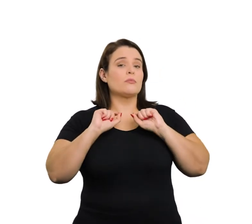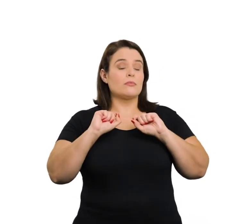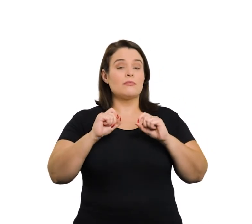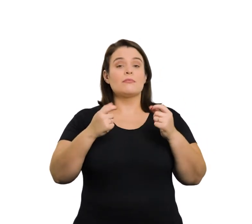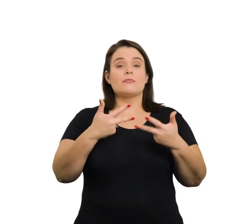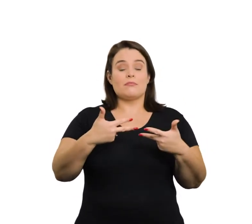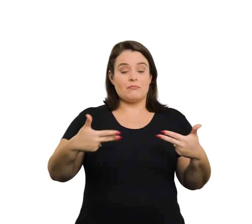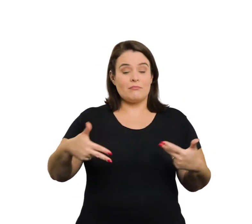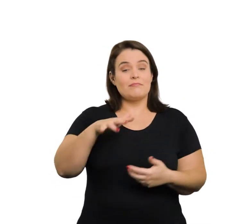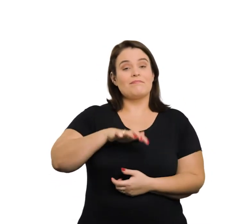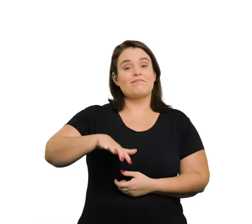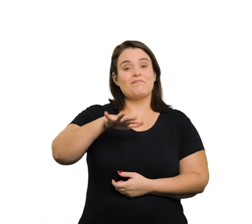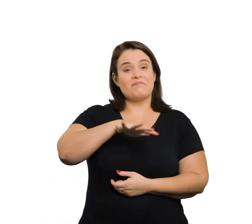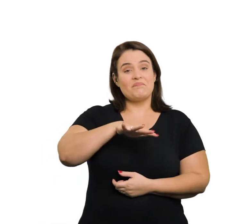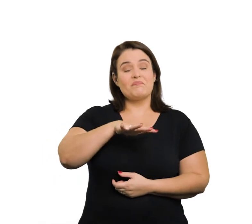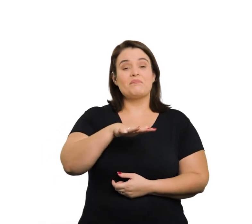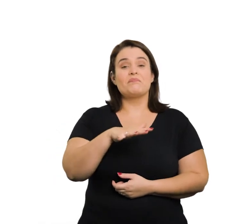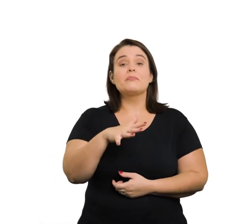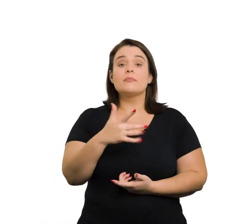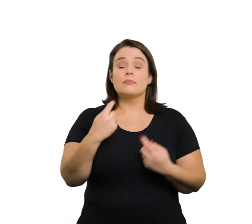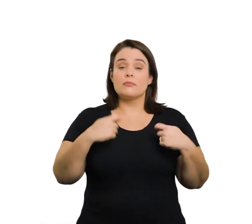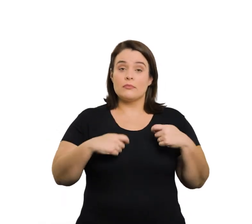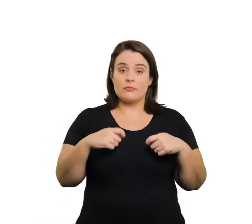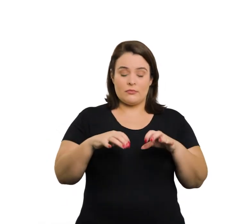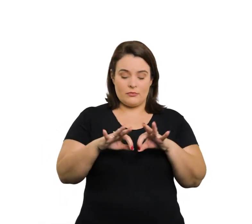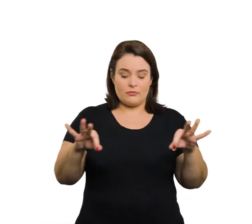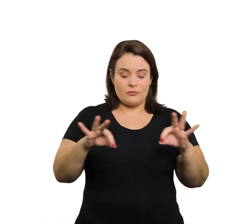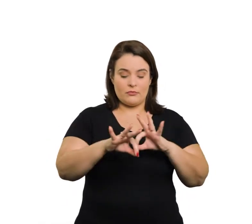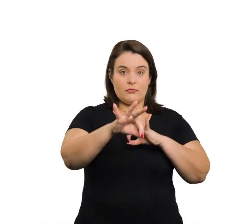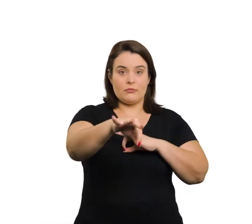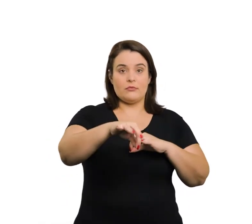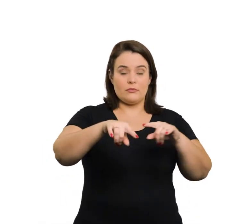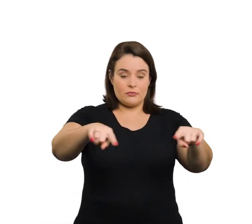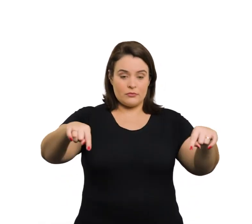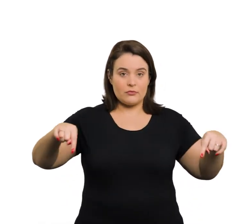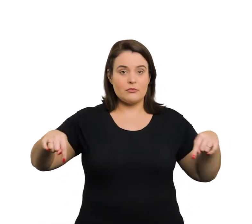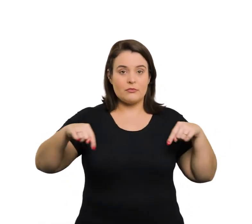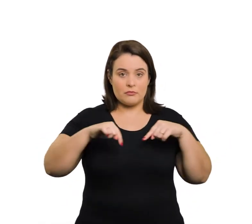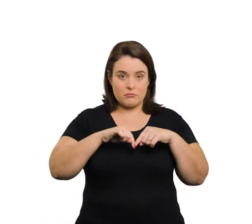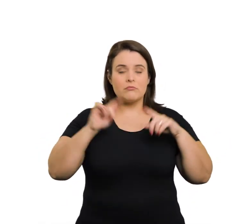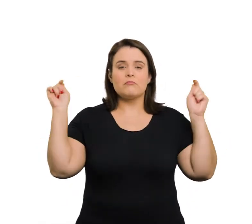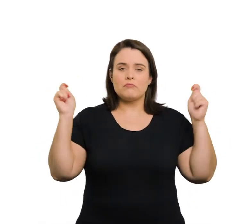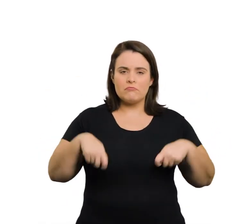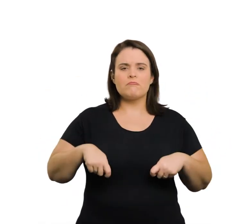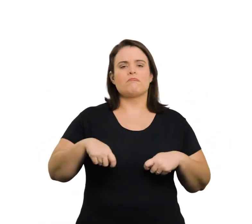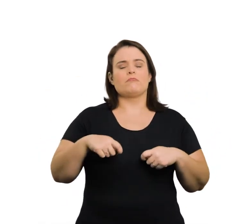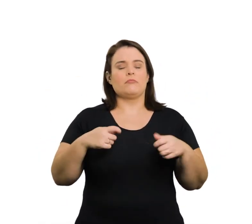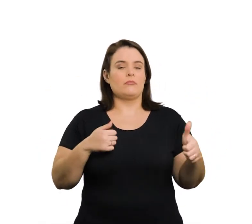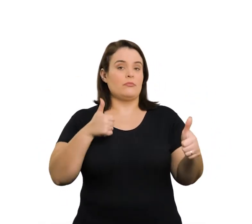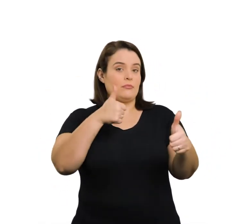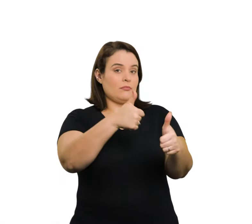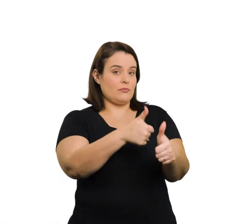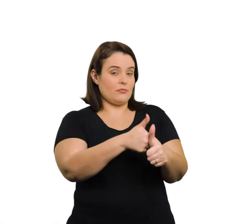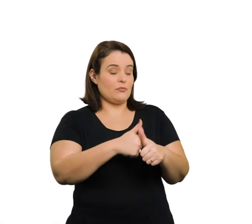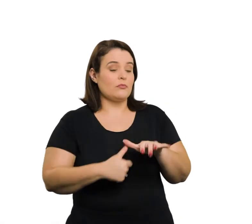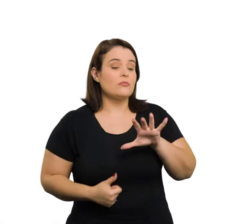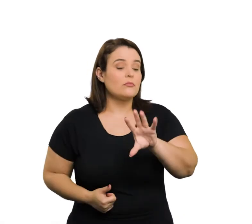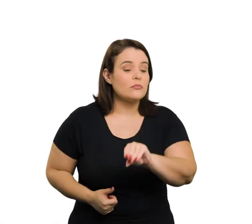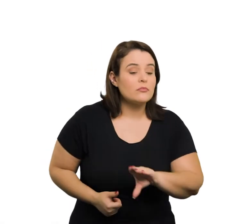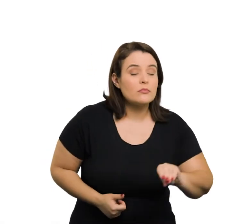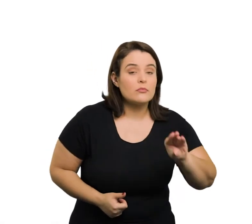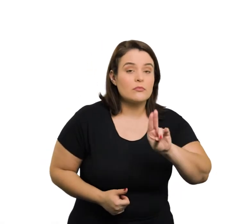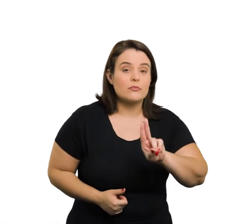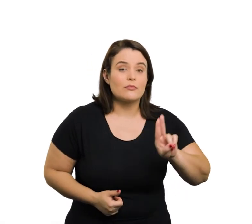Essa característica diz que o ambiente ou elemento espacial deve ter dimensão e espaço apropriado